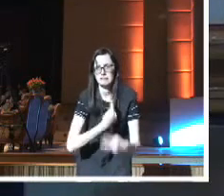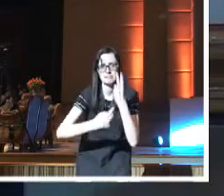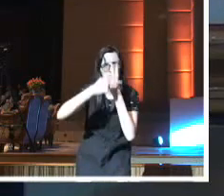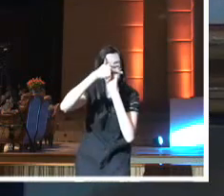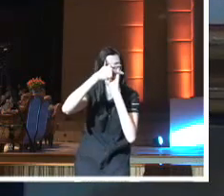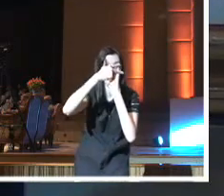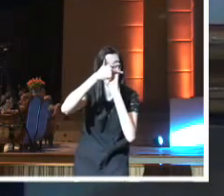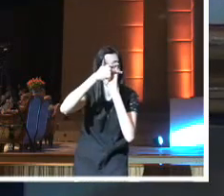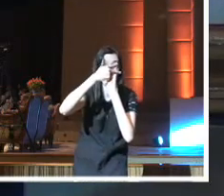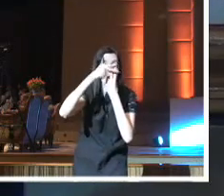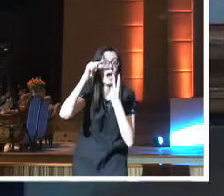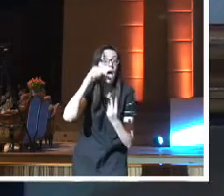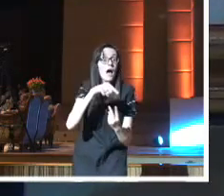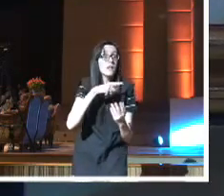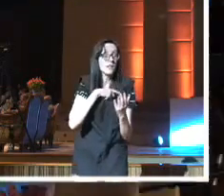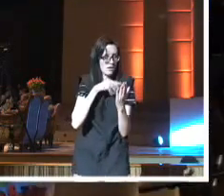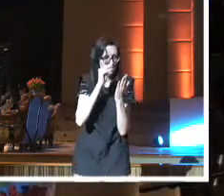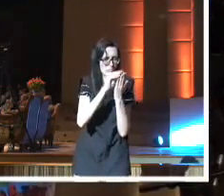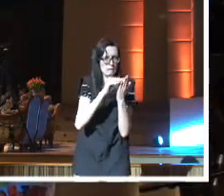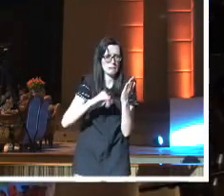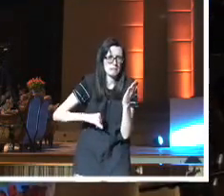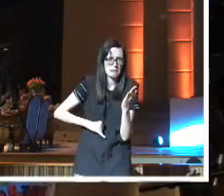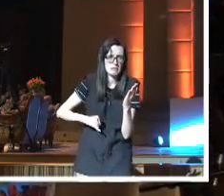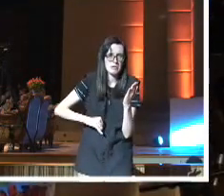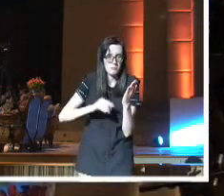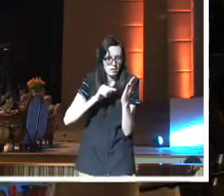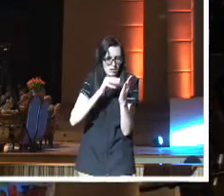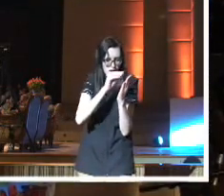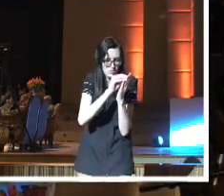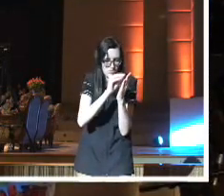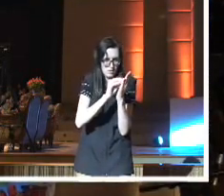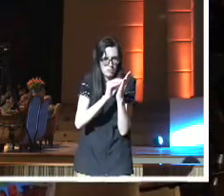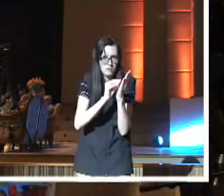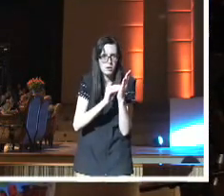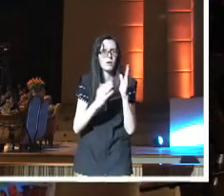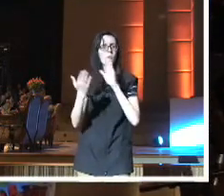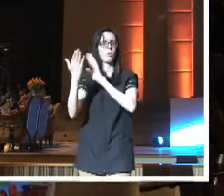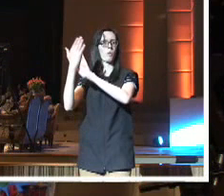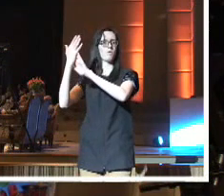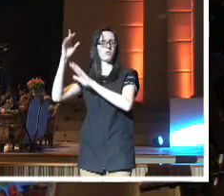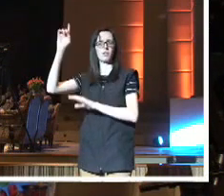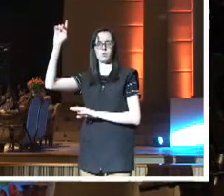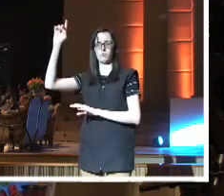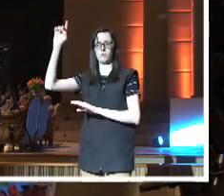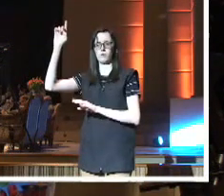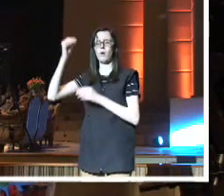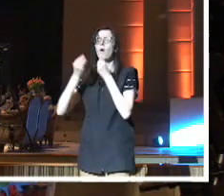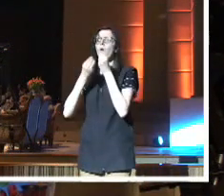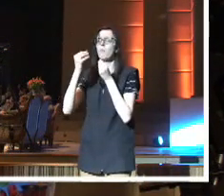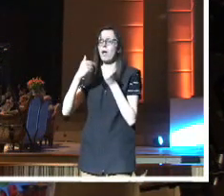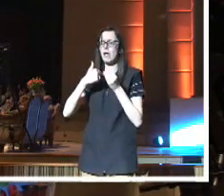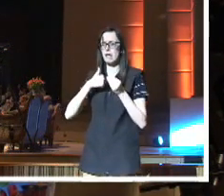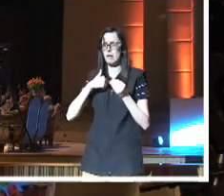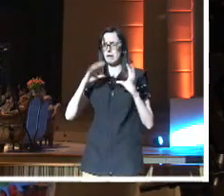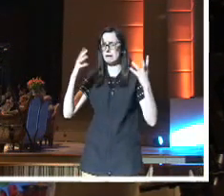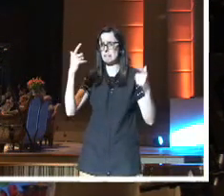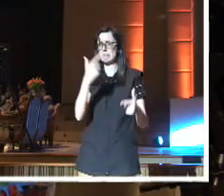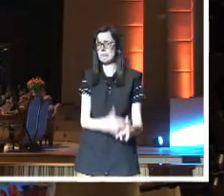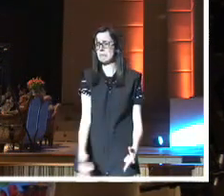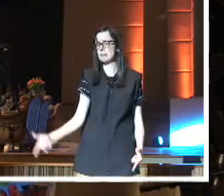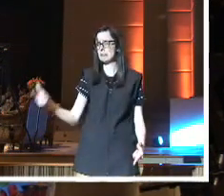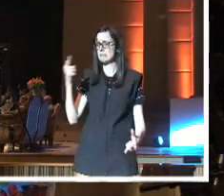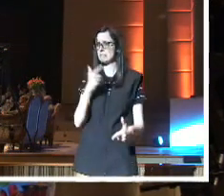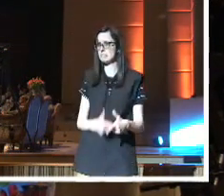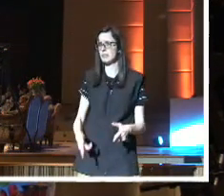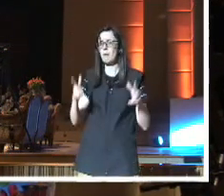tem momentos de louvor. E você diz assim: mas como é que eu posso louvar a Deus no meio de uma encrenca tão grande